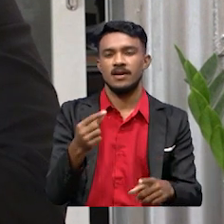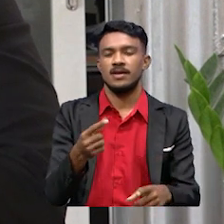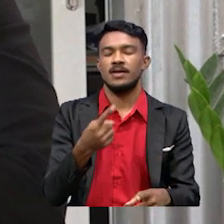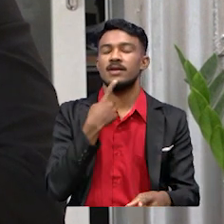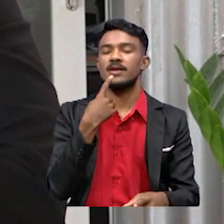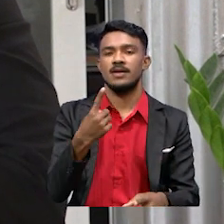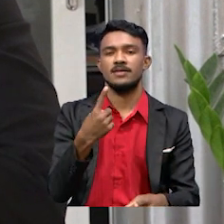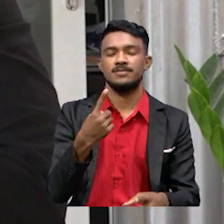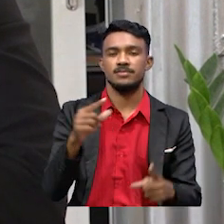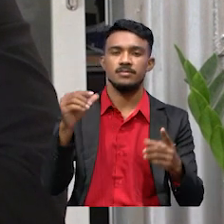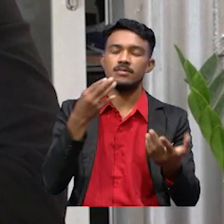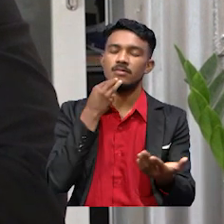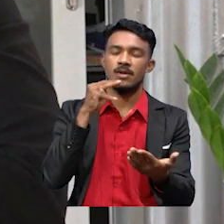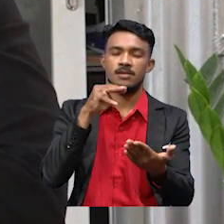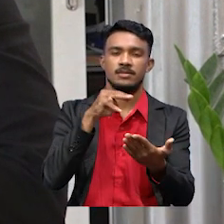mensagem